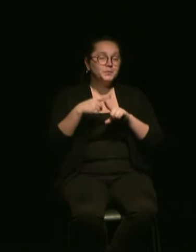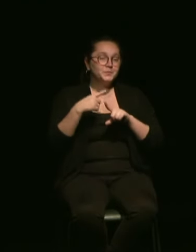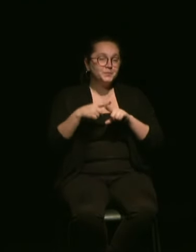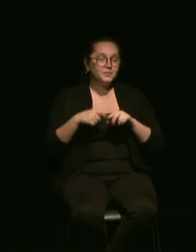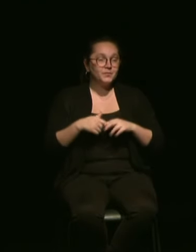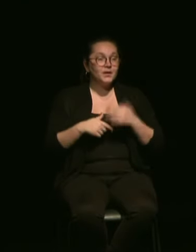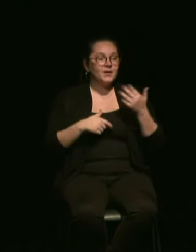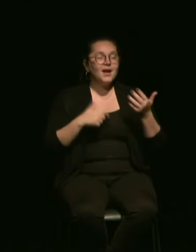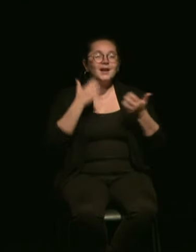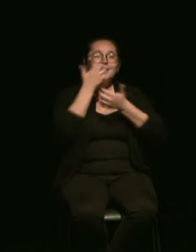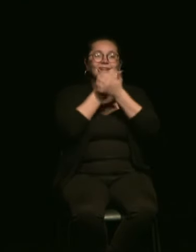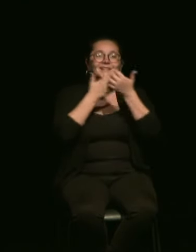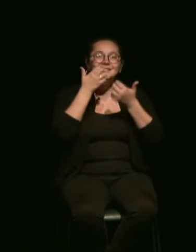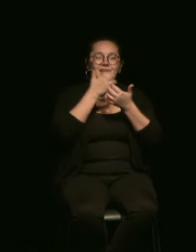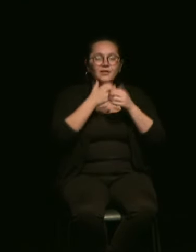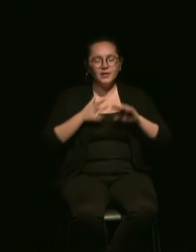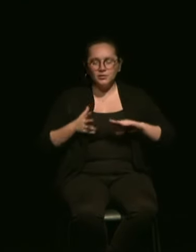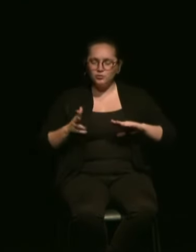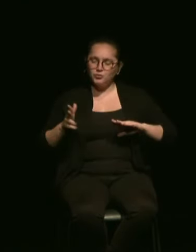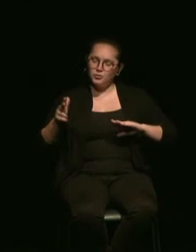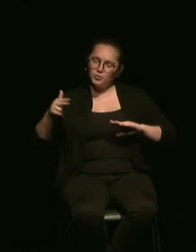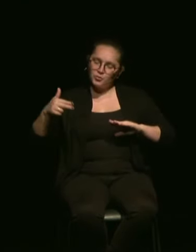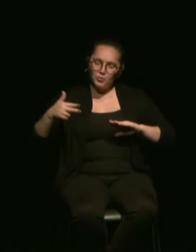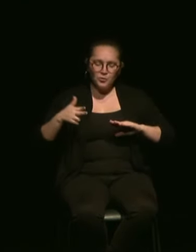ela cantava quando ela começava a cortar